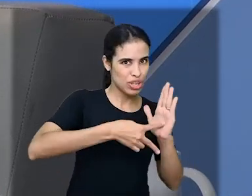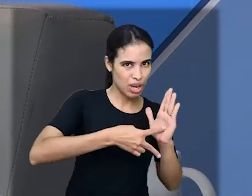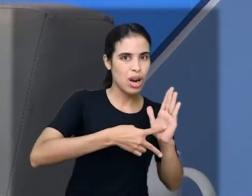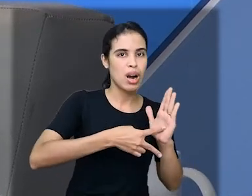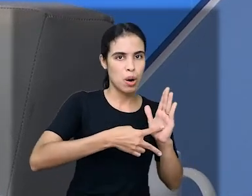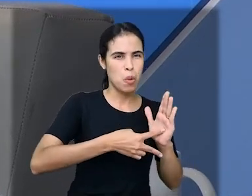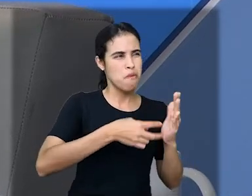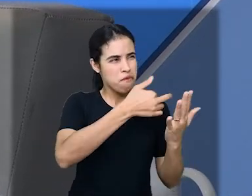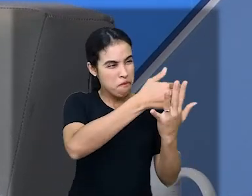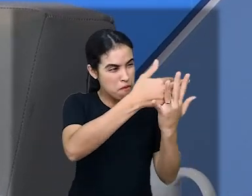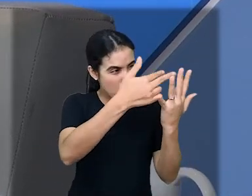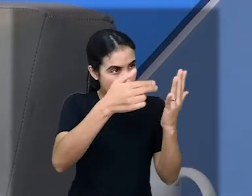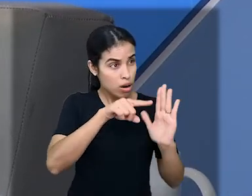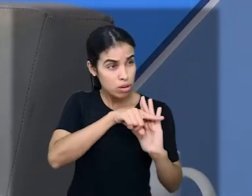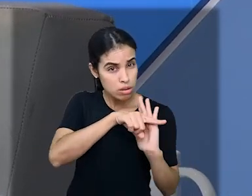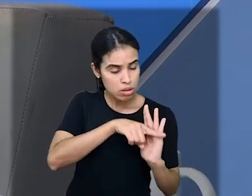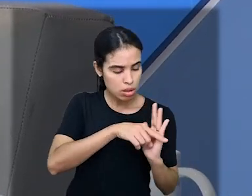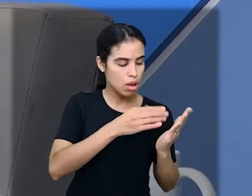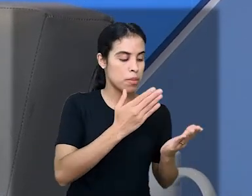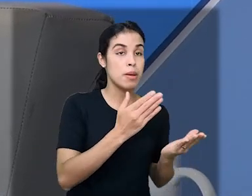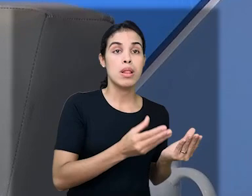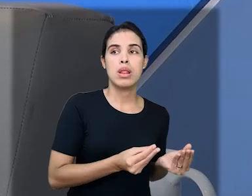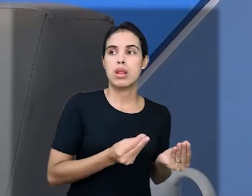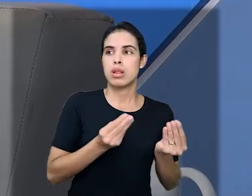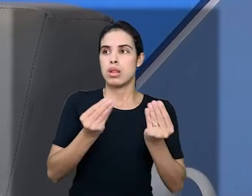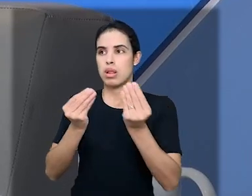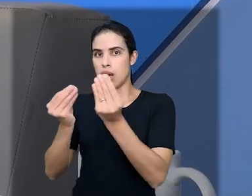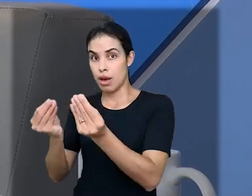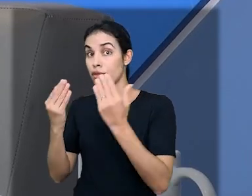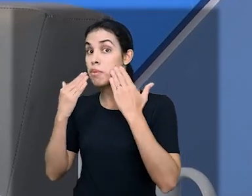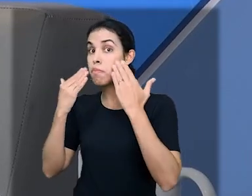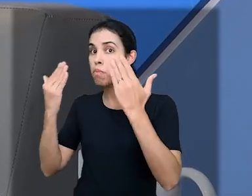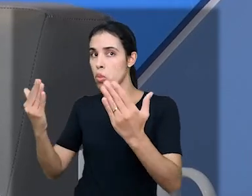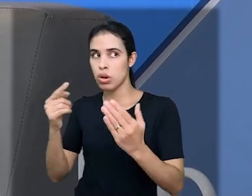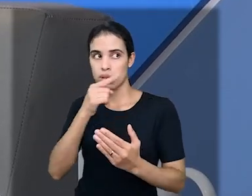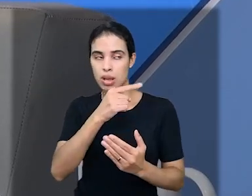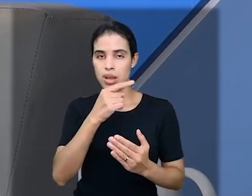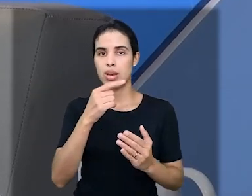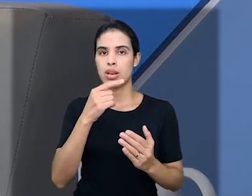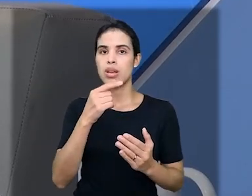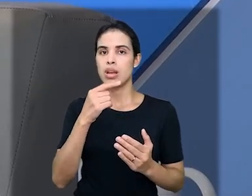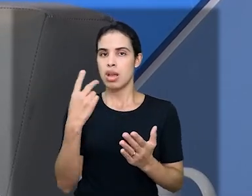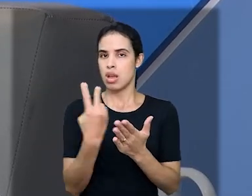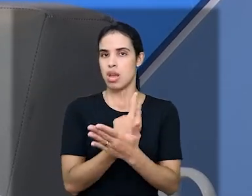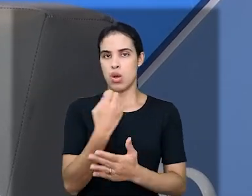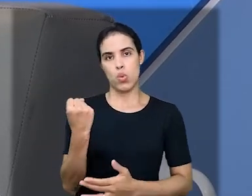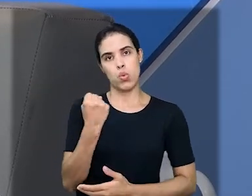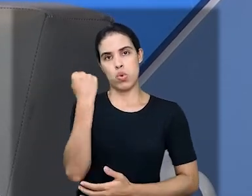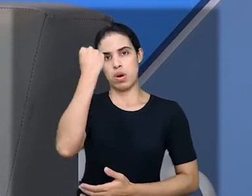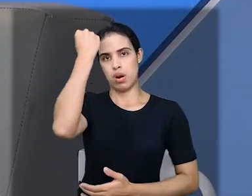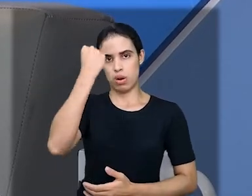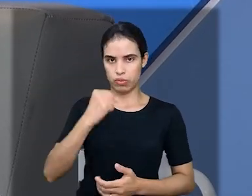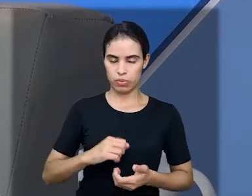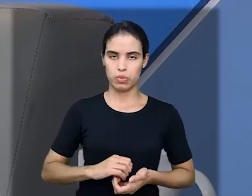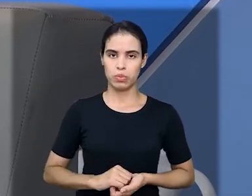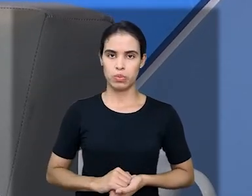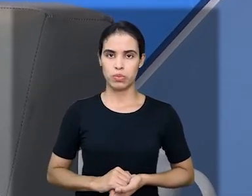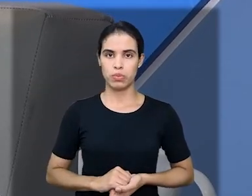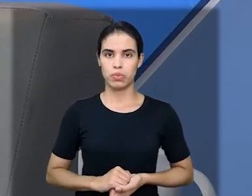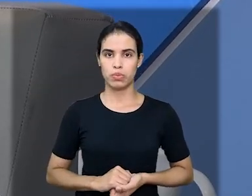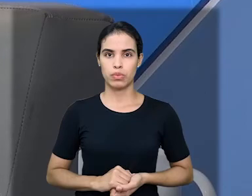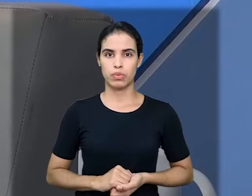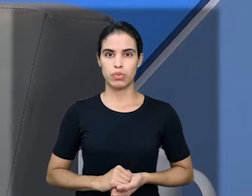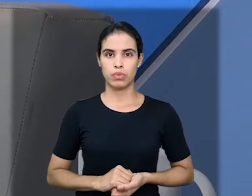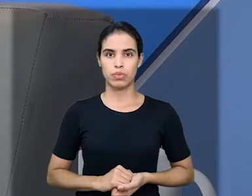causa, é necessário que, para configurar a falta grave, haja o ajuizamento